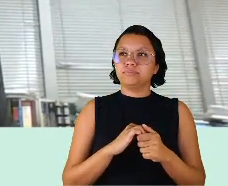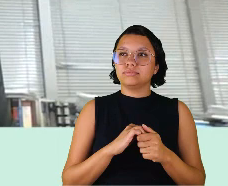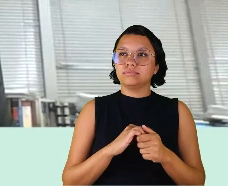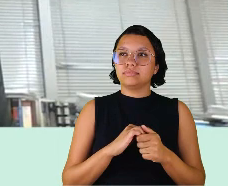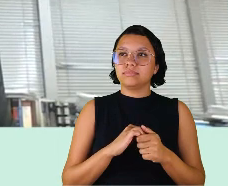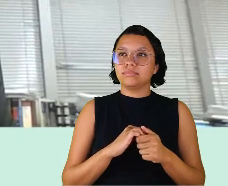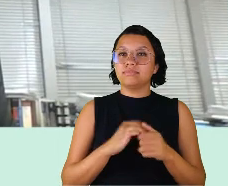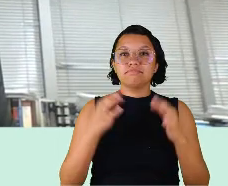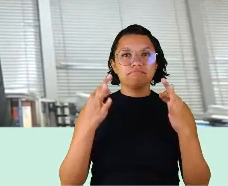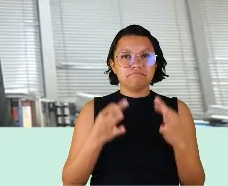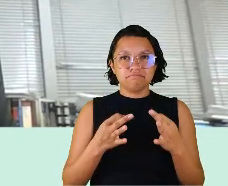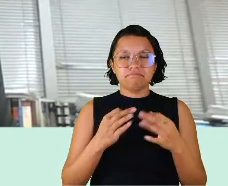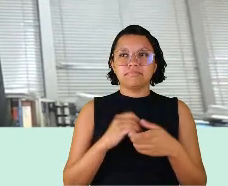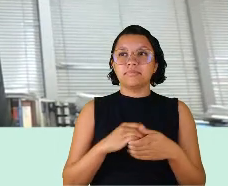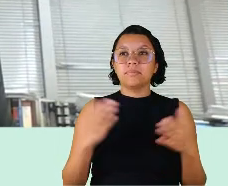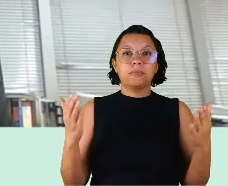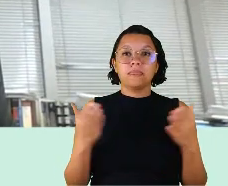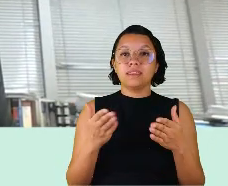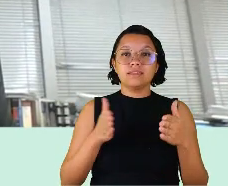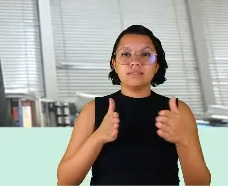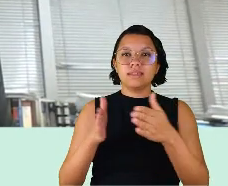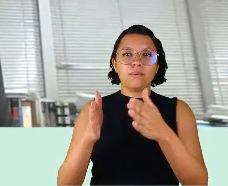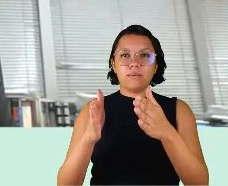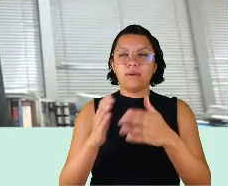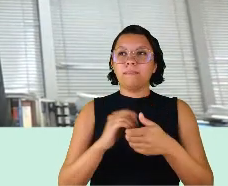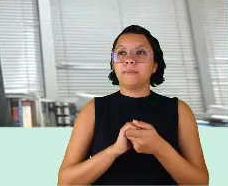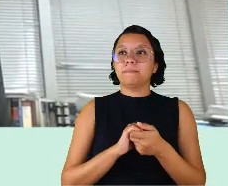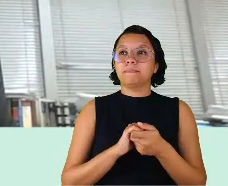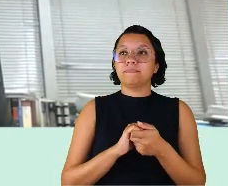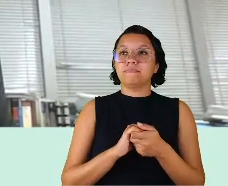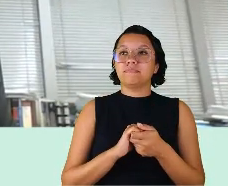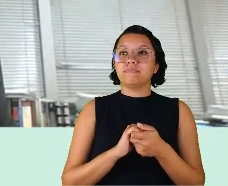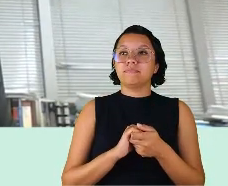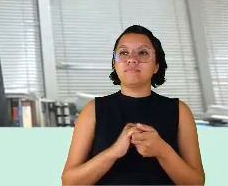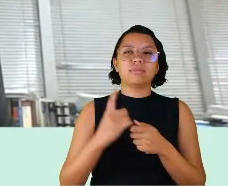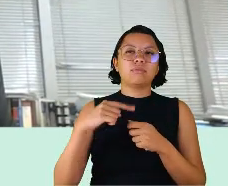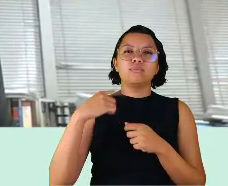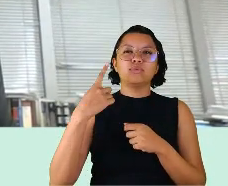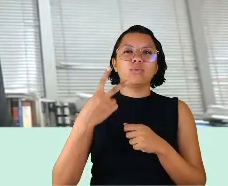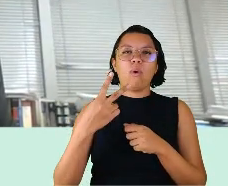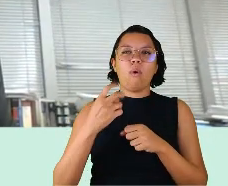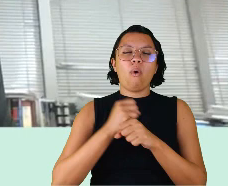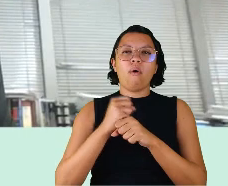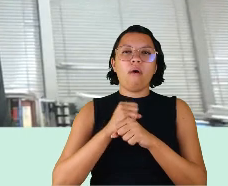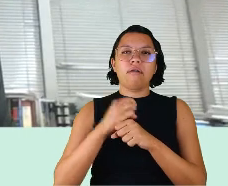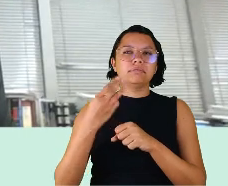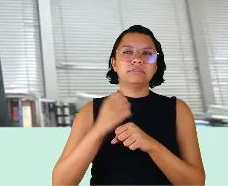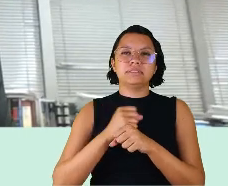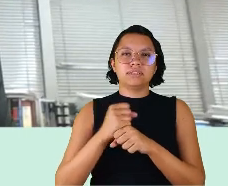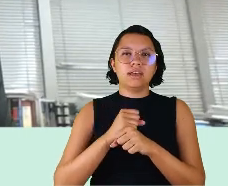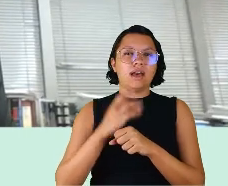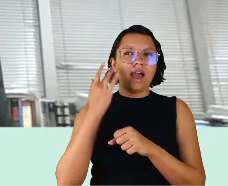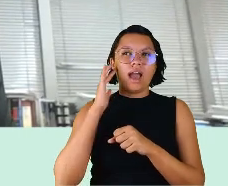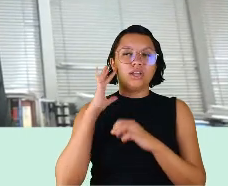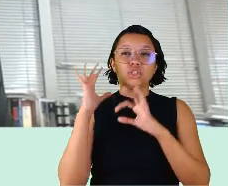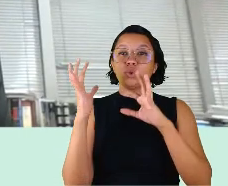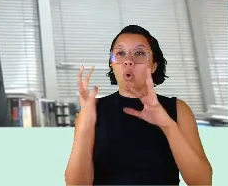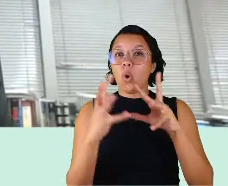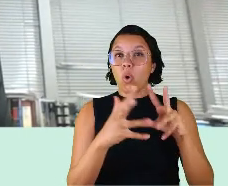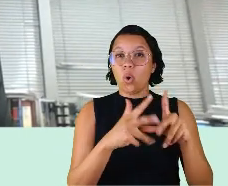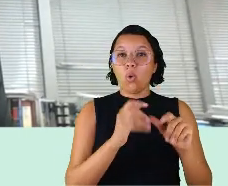Com certeza. Sim, esse é o caminho mesmo, né? Daqui uns 2 ou 3 anos, né? Eu acho que estará tudo